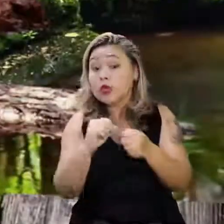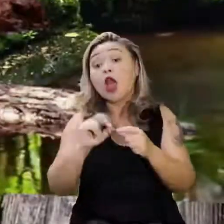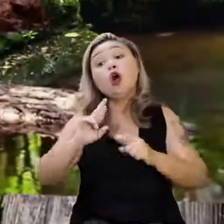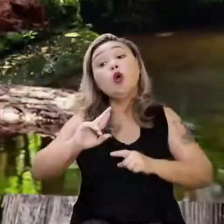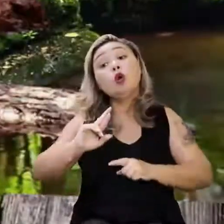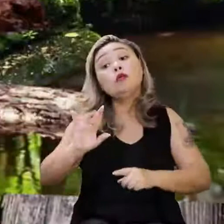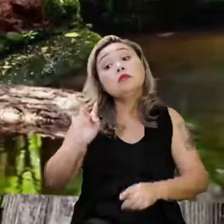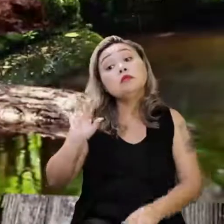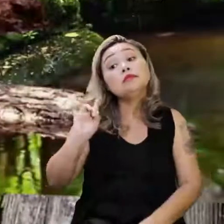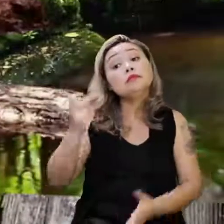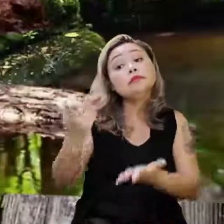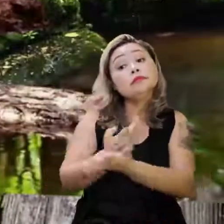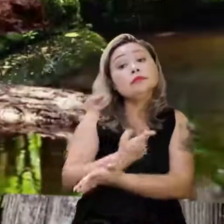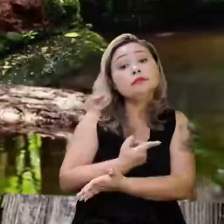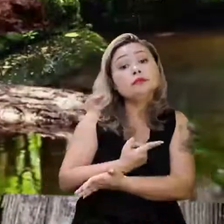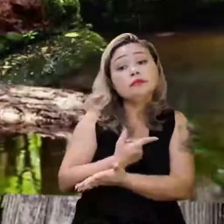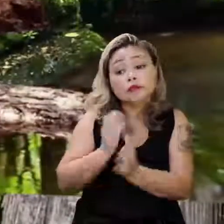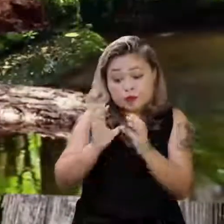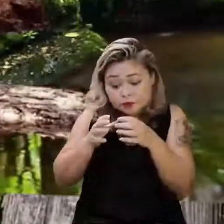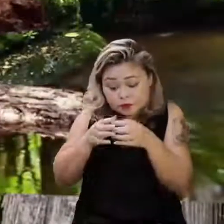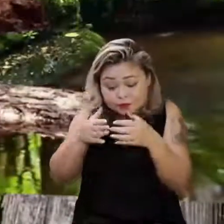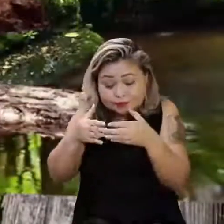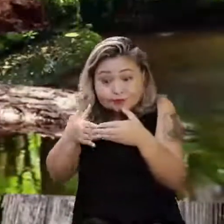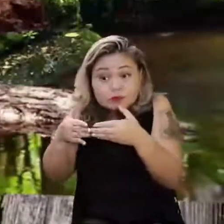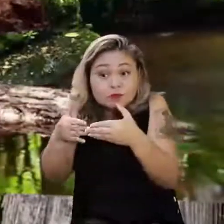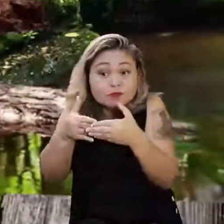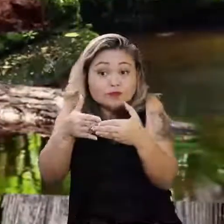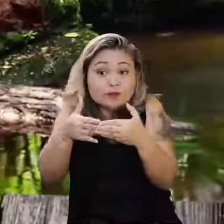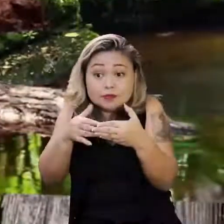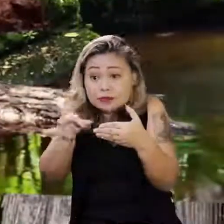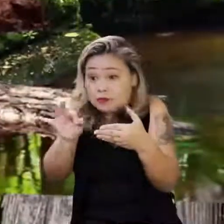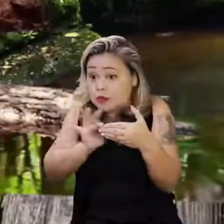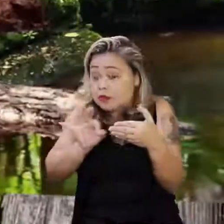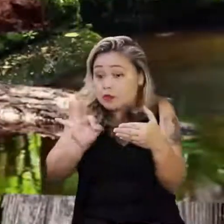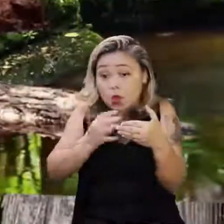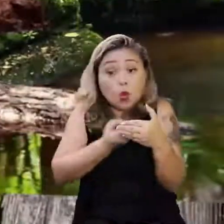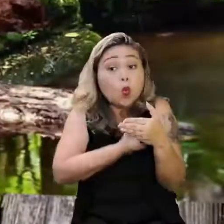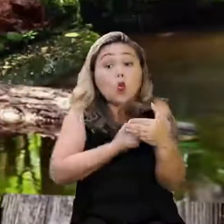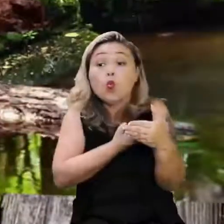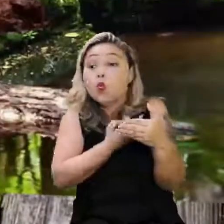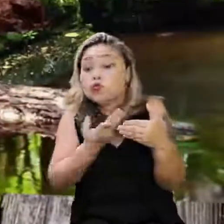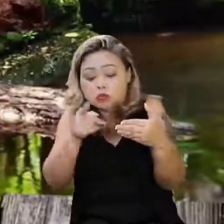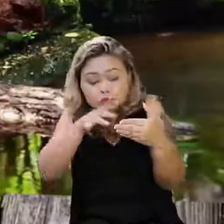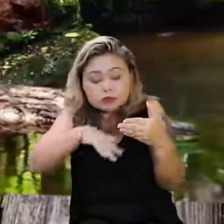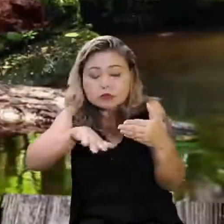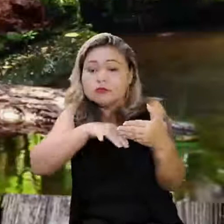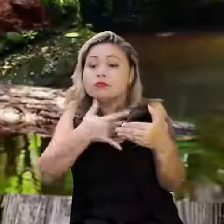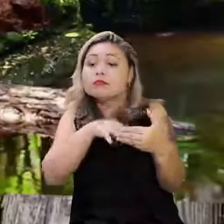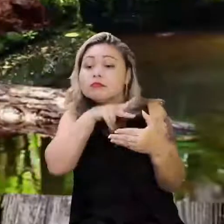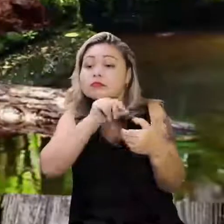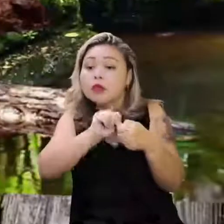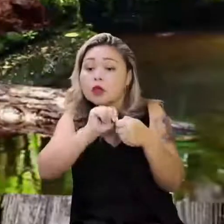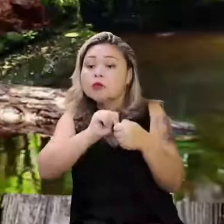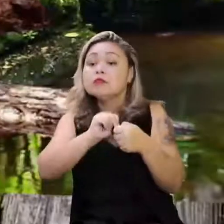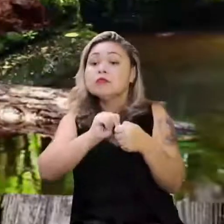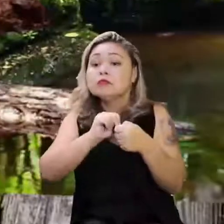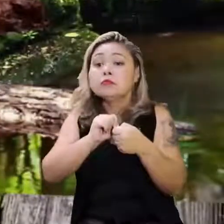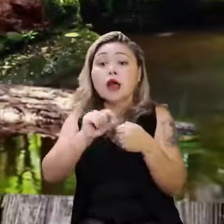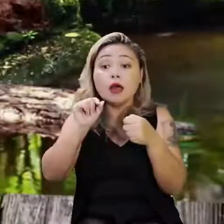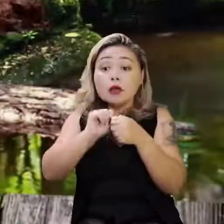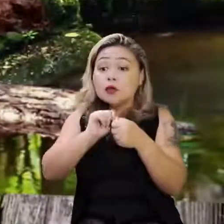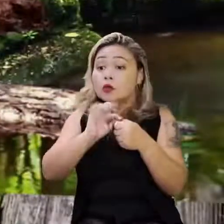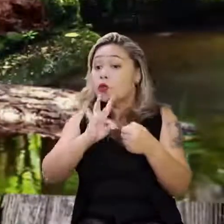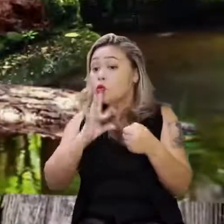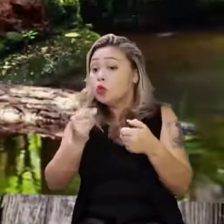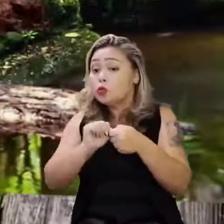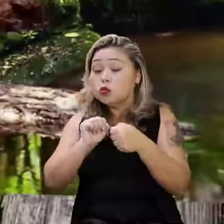Só que o que vai acontecer? Eu não tenho espaço, eu não tenho um número de população suficiente para esses efeitos todos se